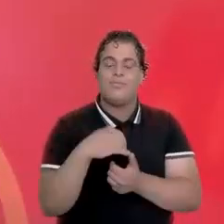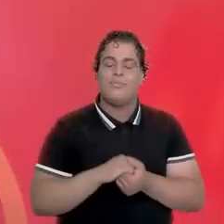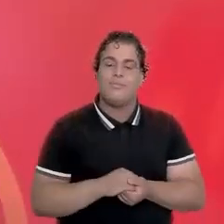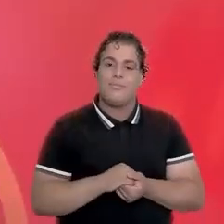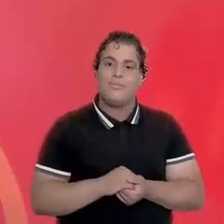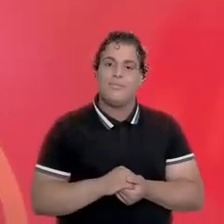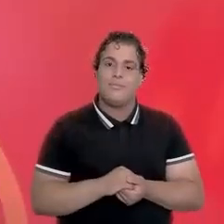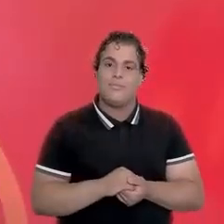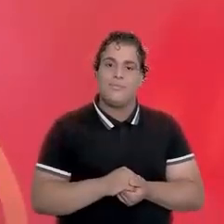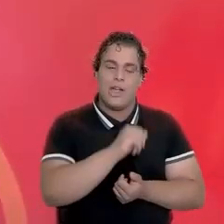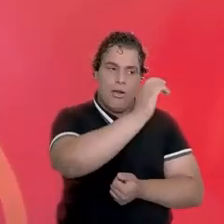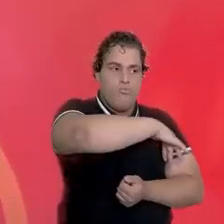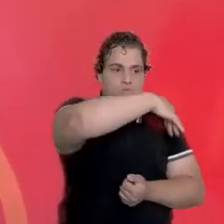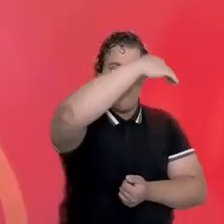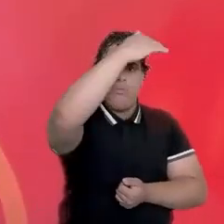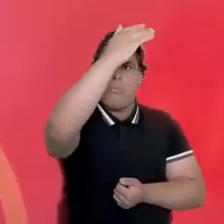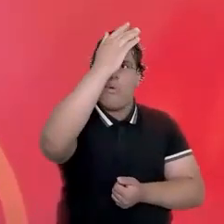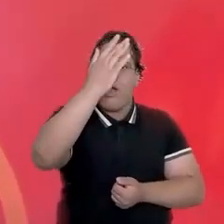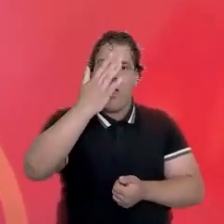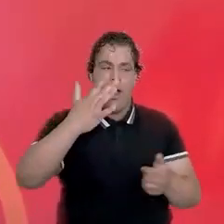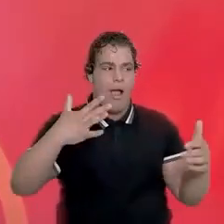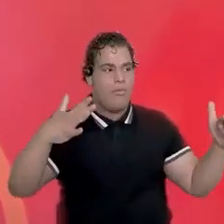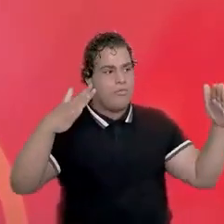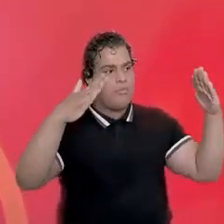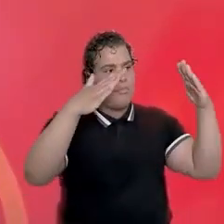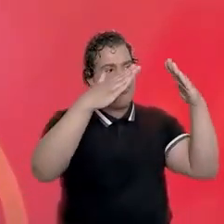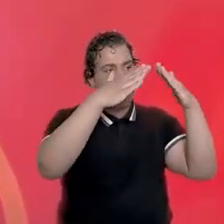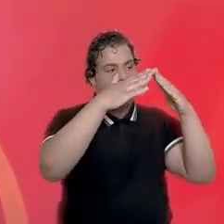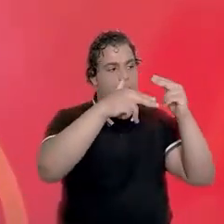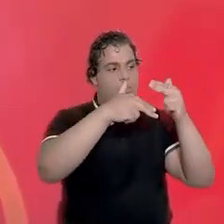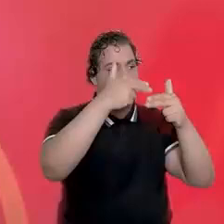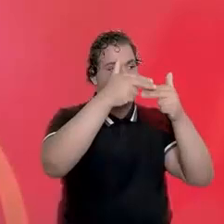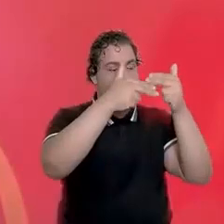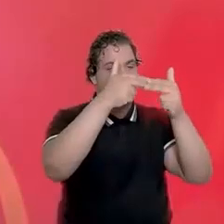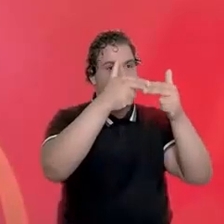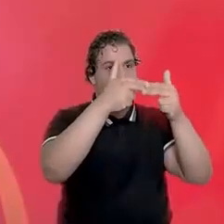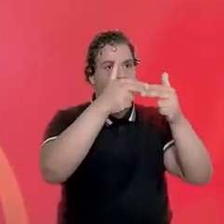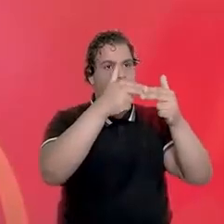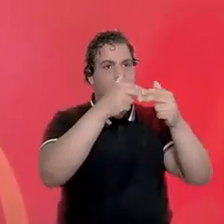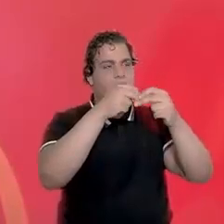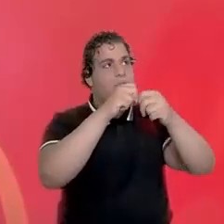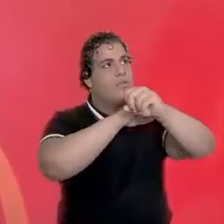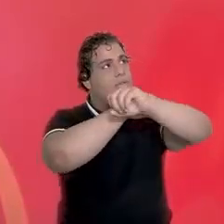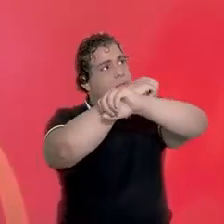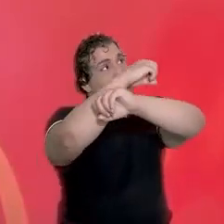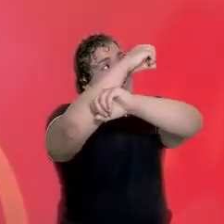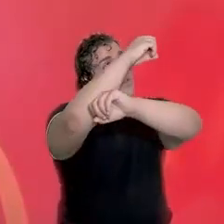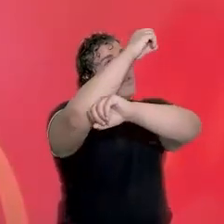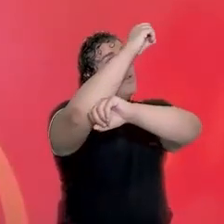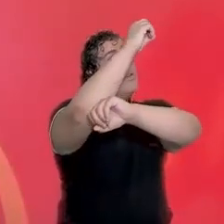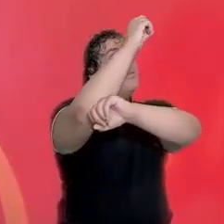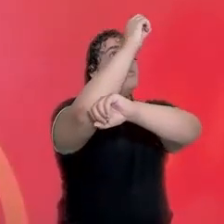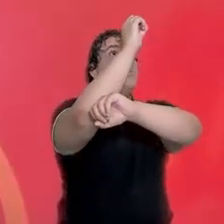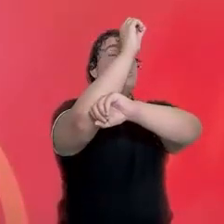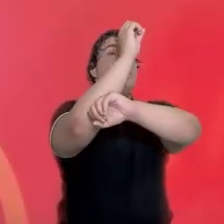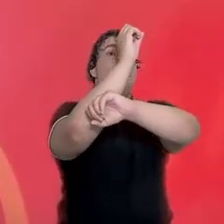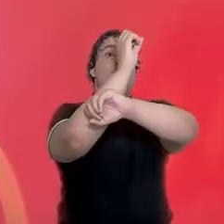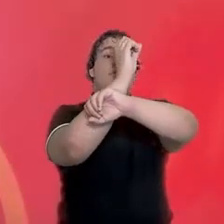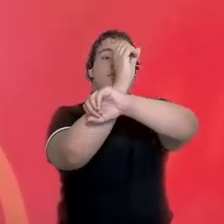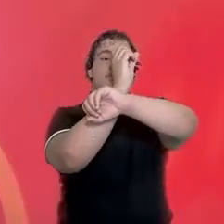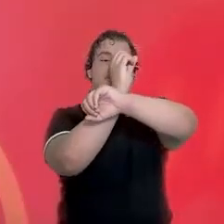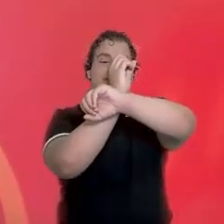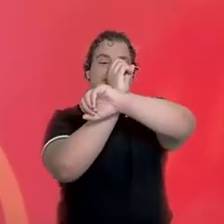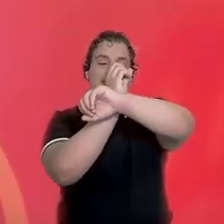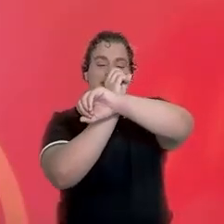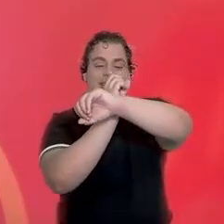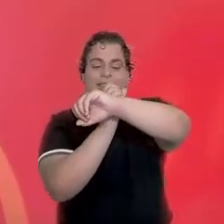Construída no pé do monte, quando o sol se põe lá no horizonte. À